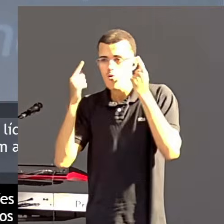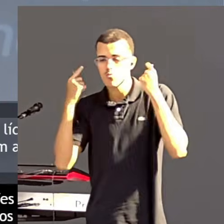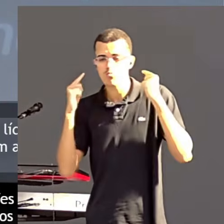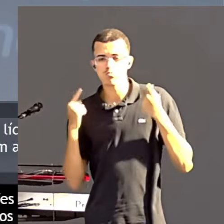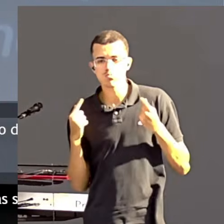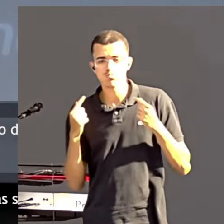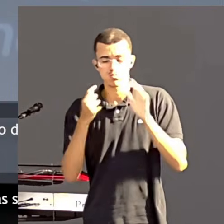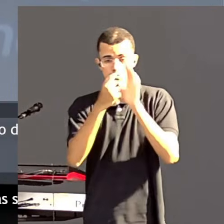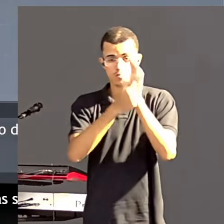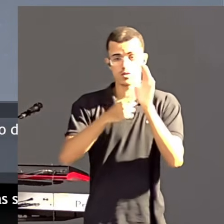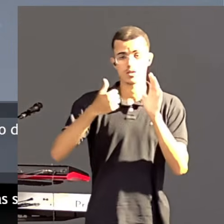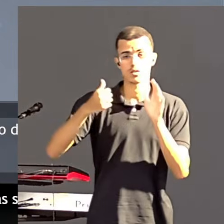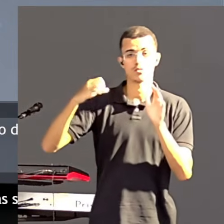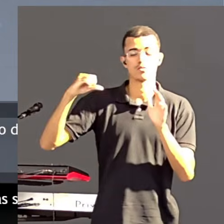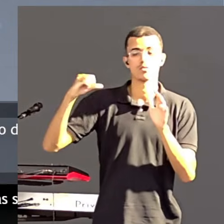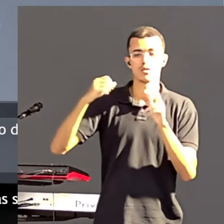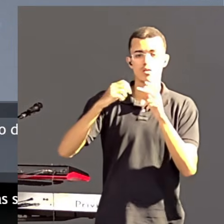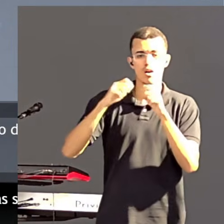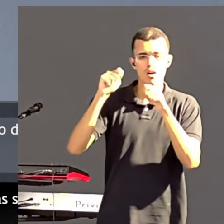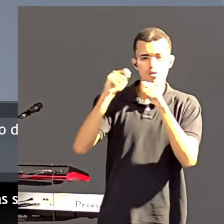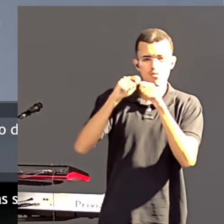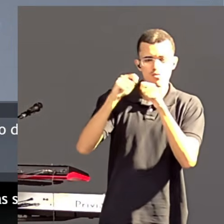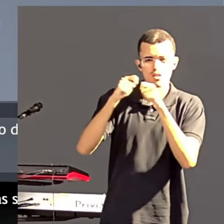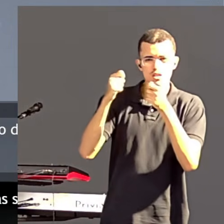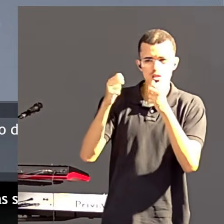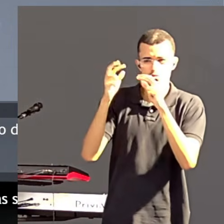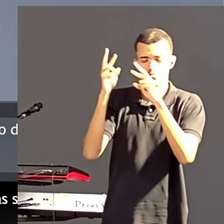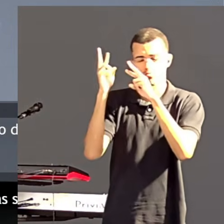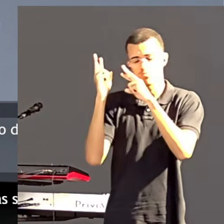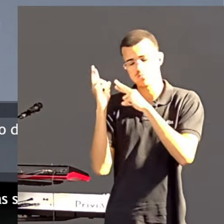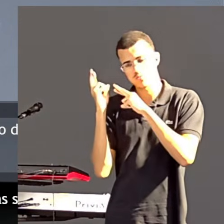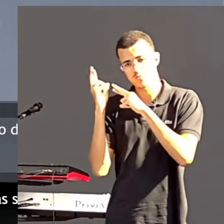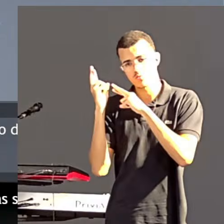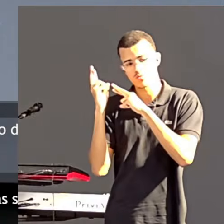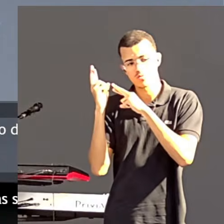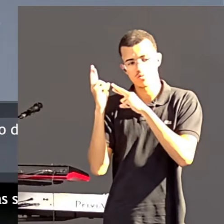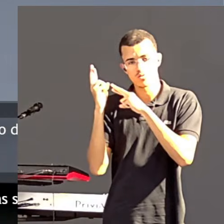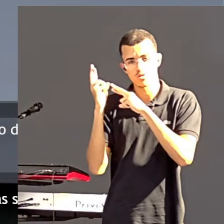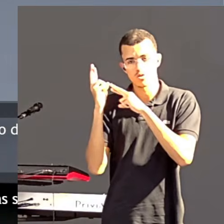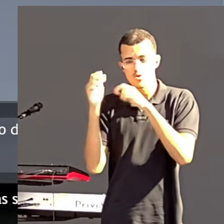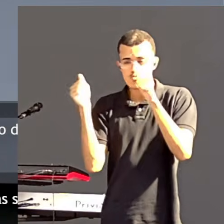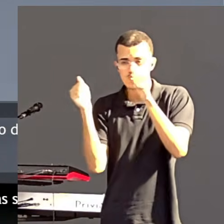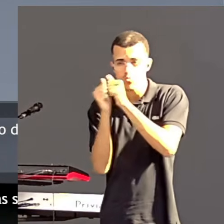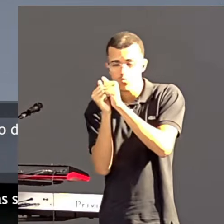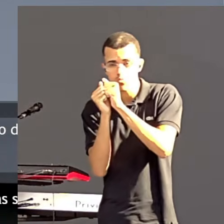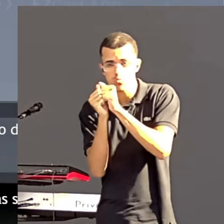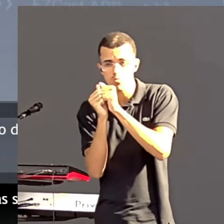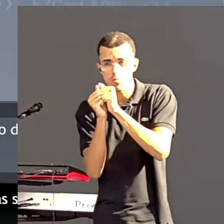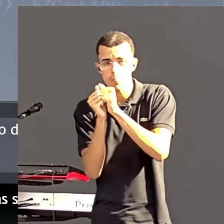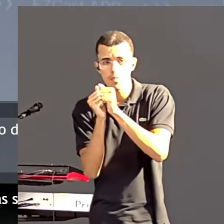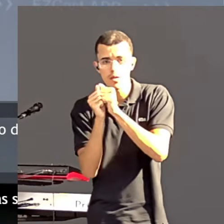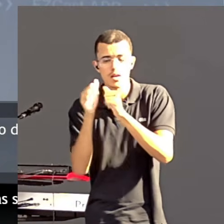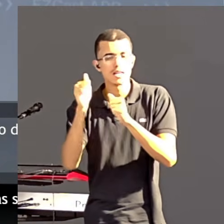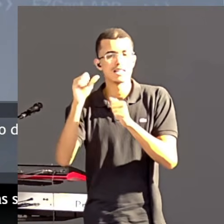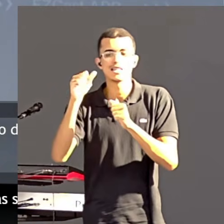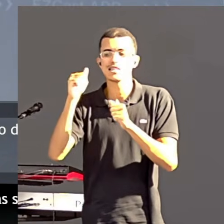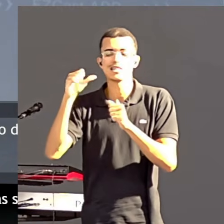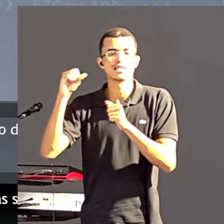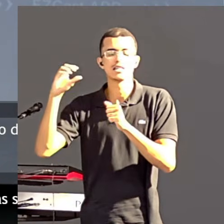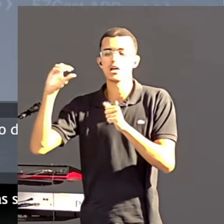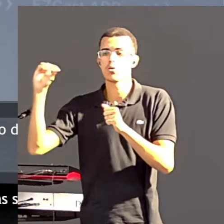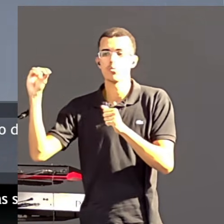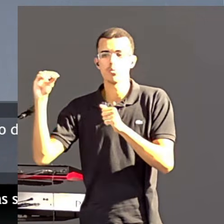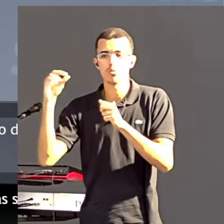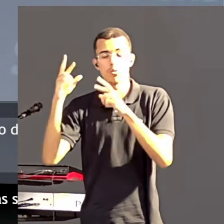Versículo 19: fazendo-o dormir no seu colo. Sansão não caiu de sono, tá,